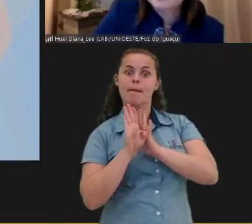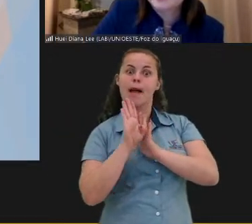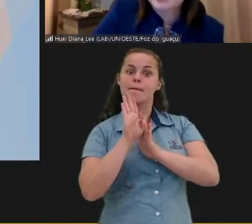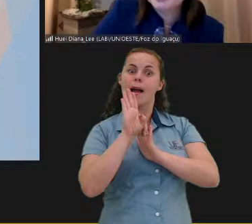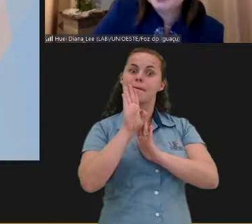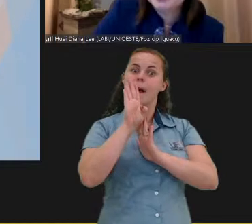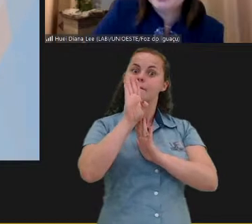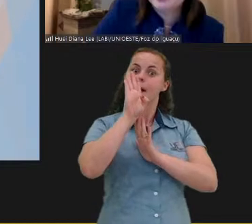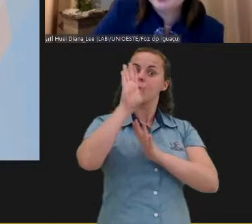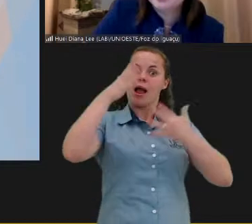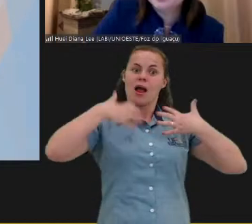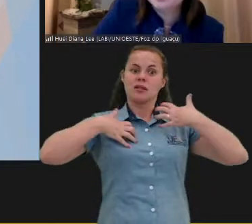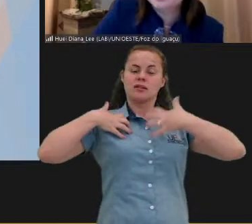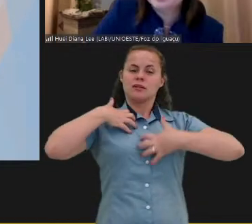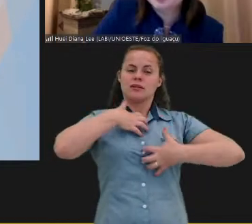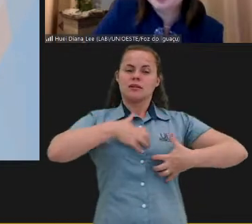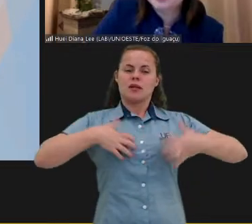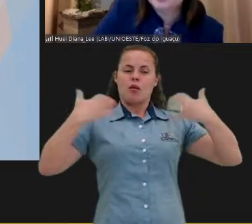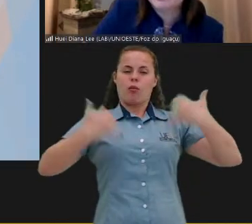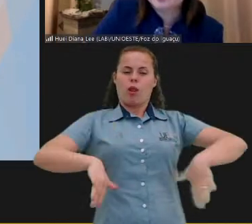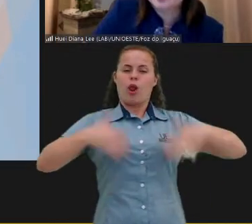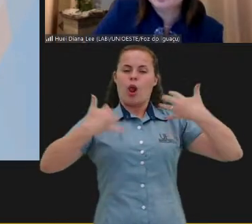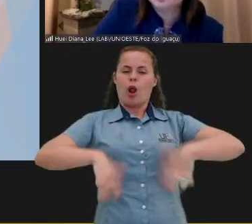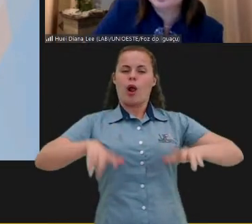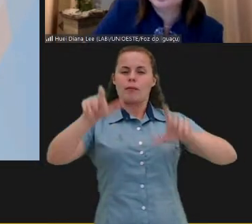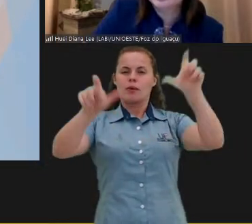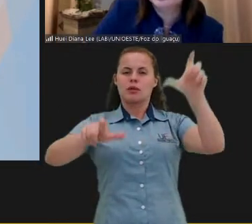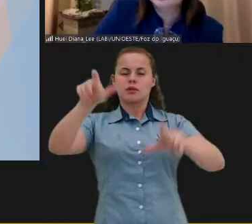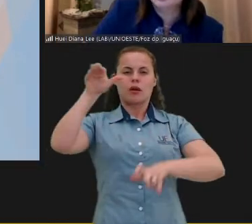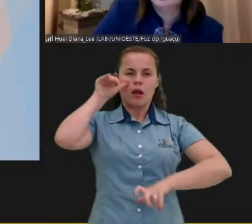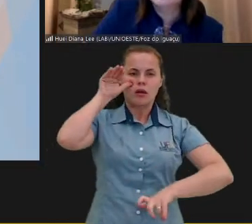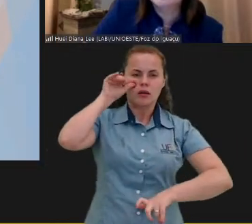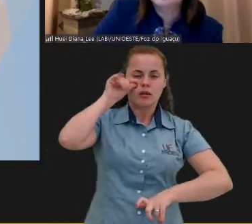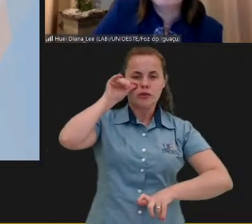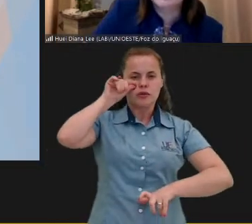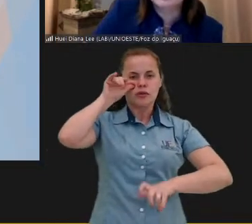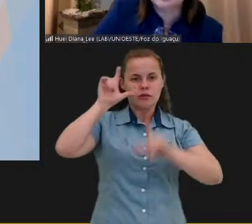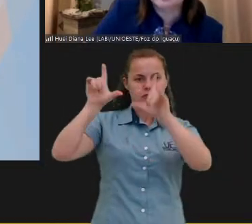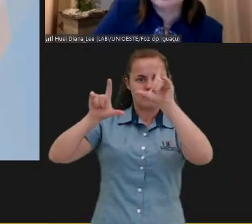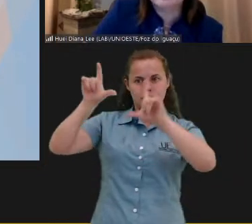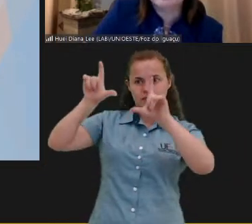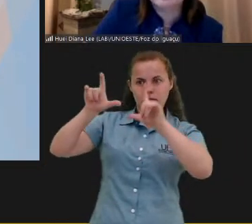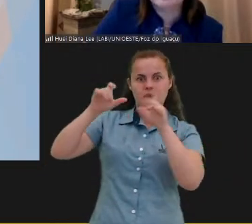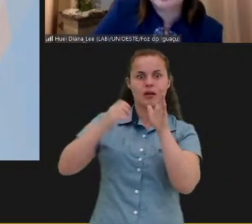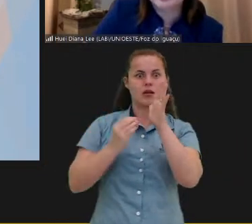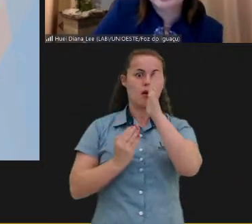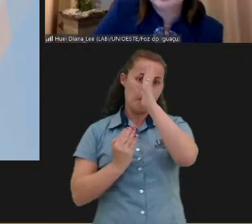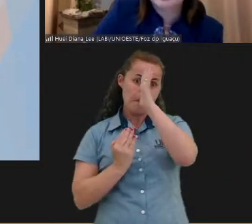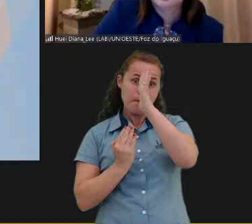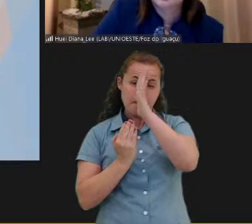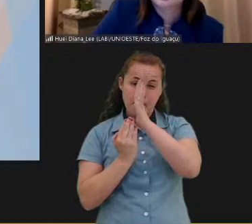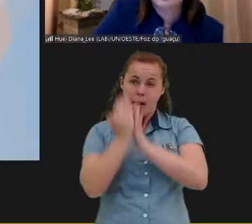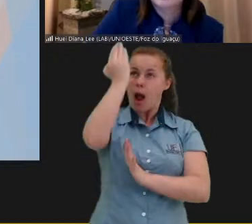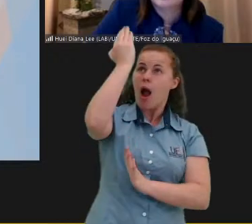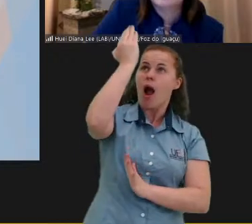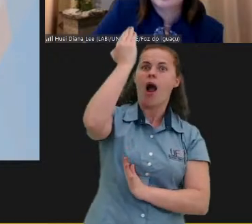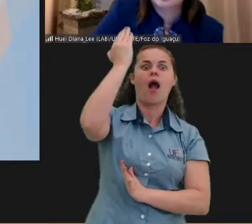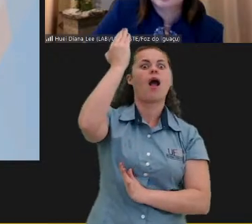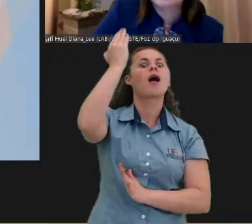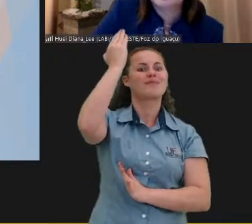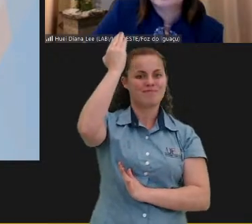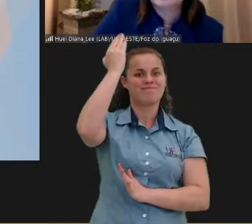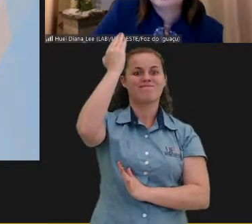A ansiedade aqui, né, das pessoas que estavam assistindo o jogo. No quinto gol aconteceu um pico aqui dos